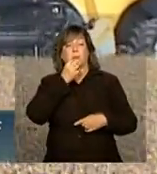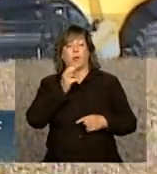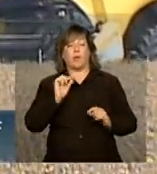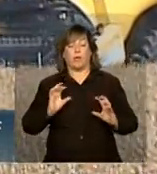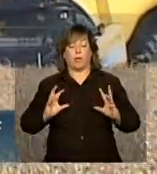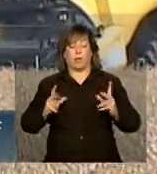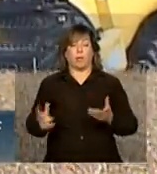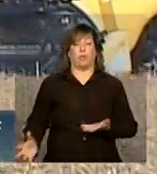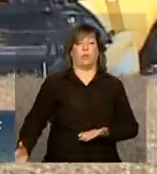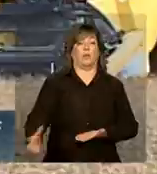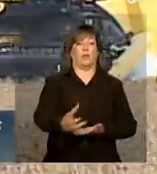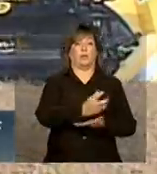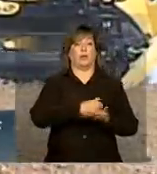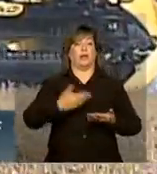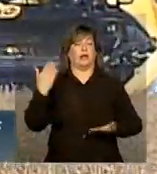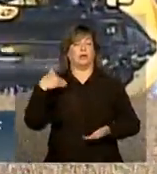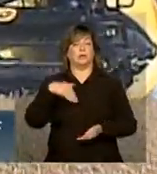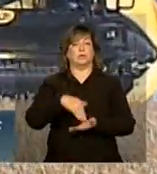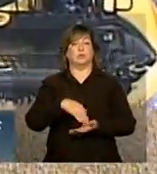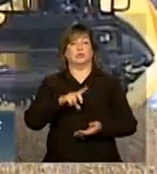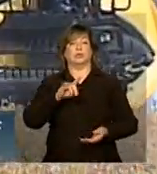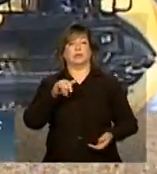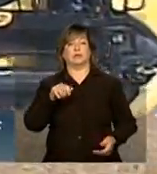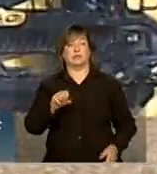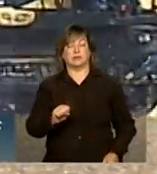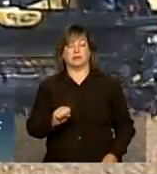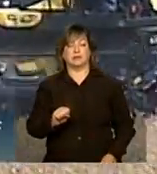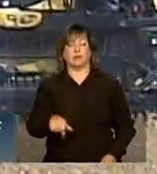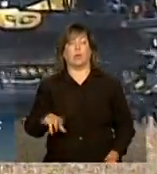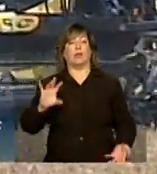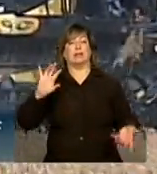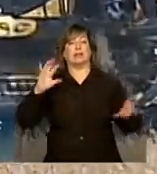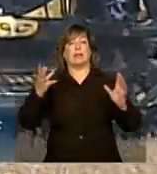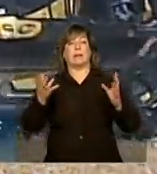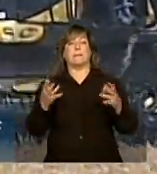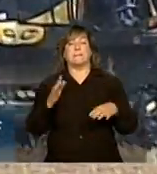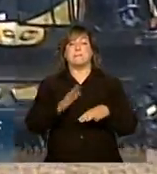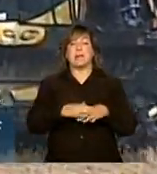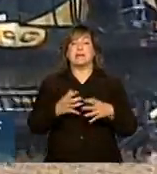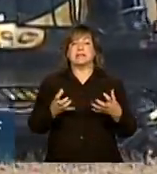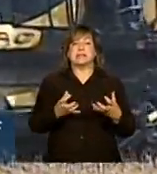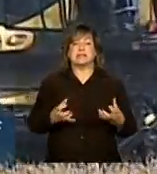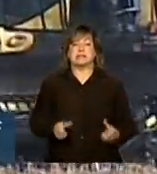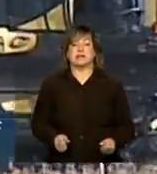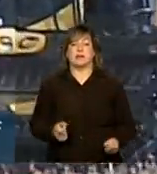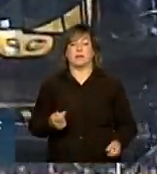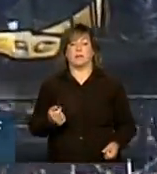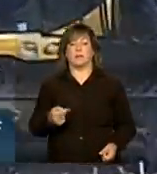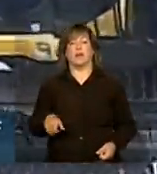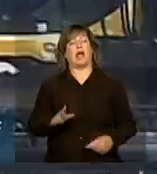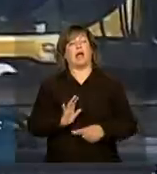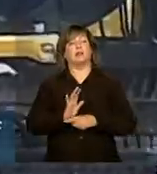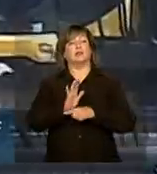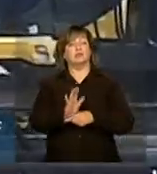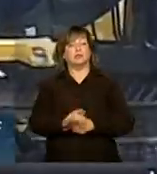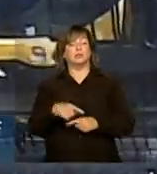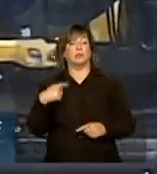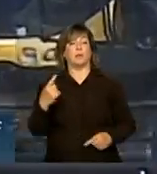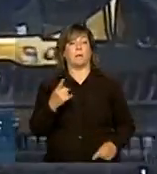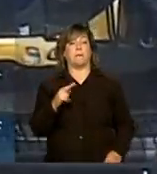com a colheita nestes últimos dias o tempo aí está um pouco mais seco que tem permitido que os